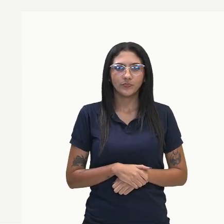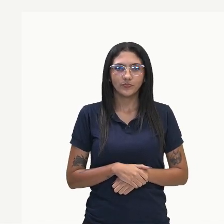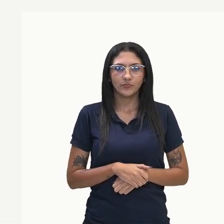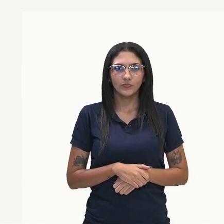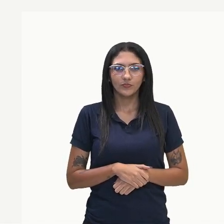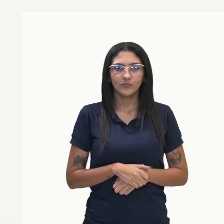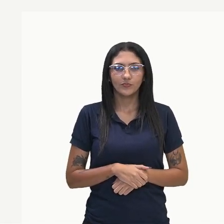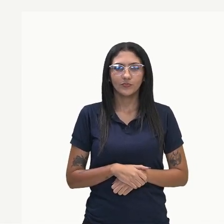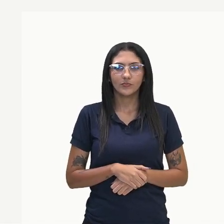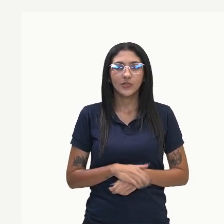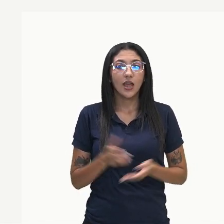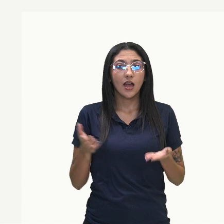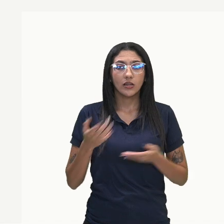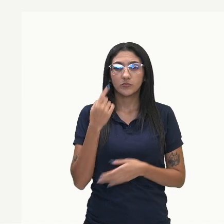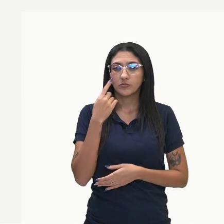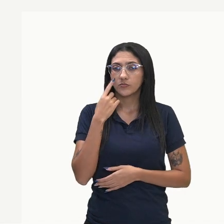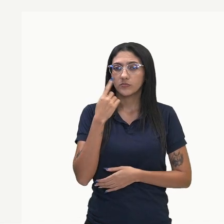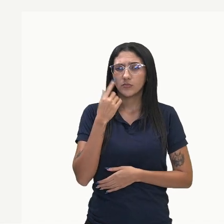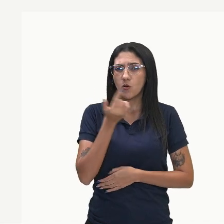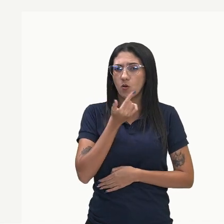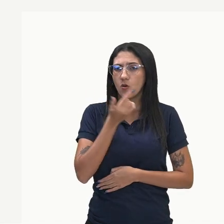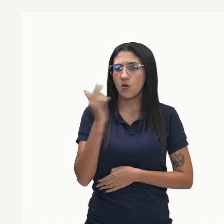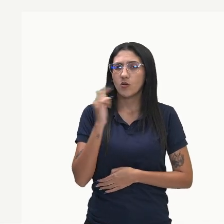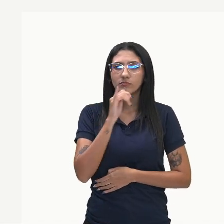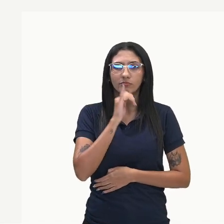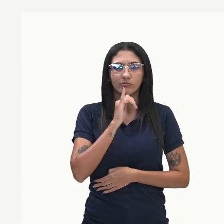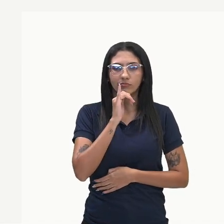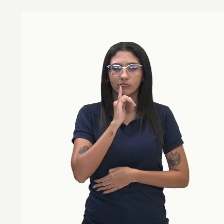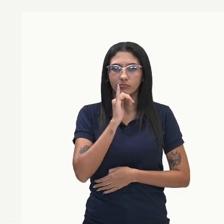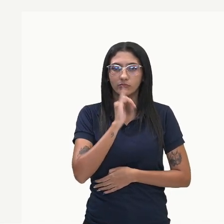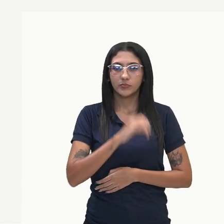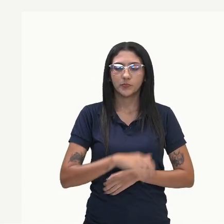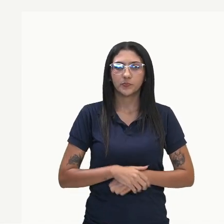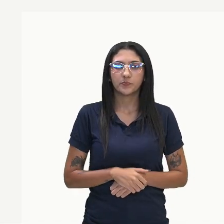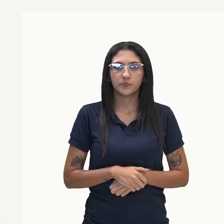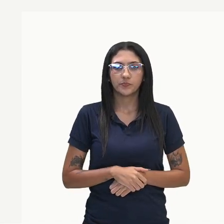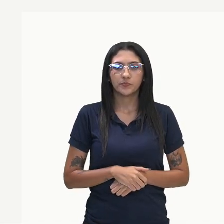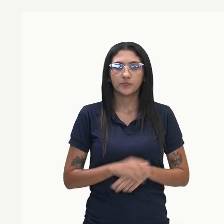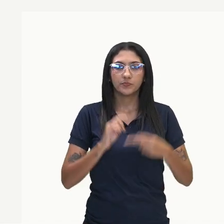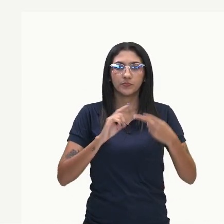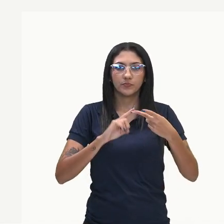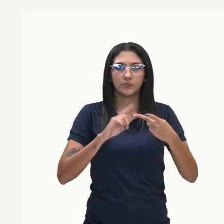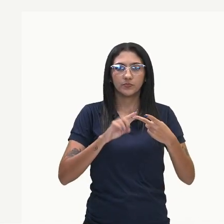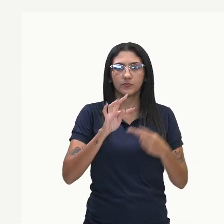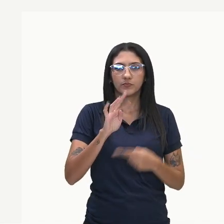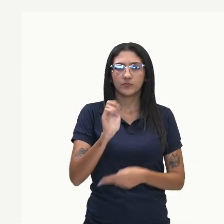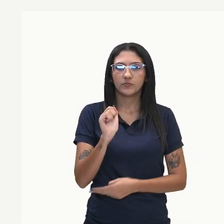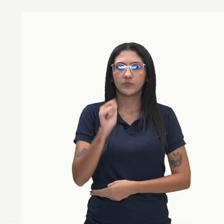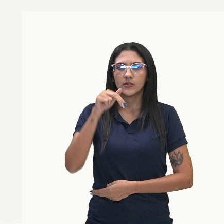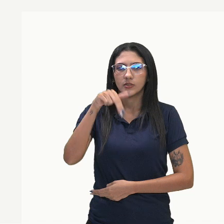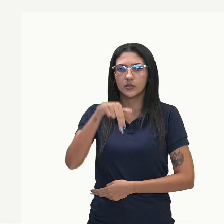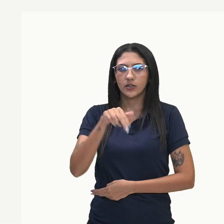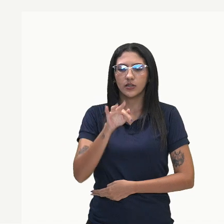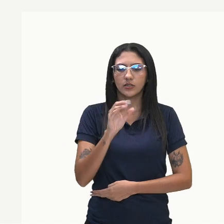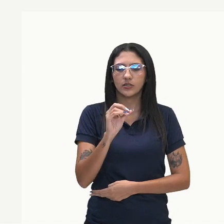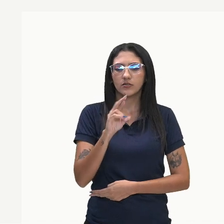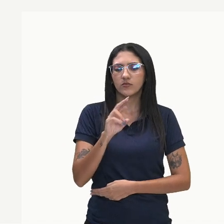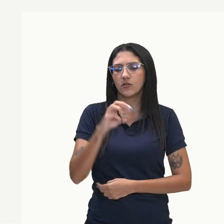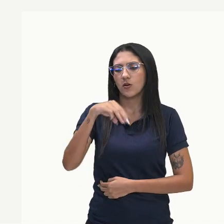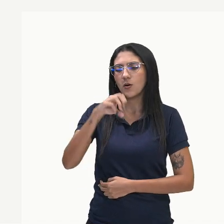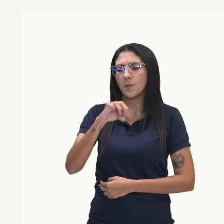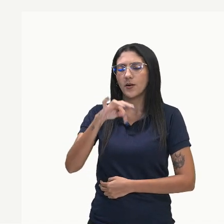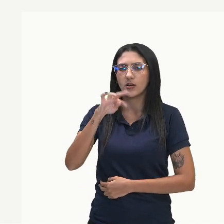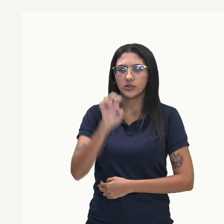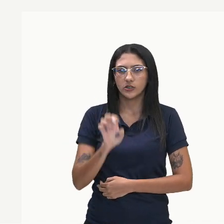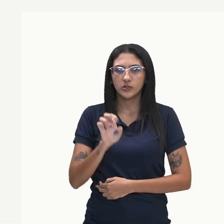um outro exemplo, né, na nossa próxima imagem, que é chamado de transformantes. Olha só o que que acontece no